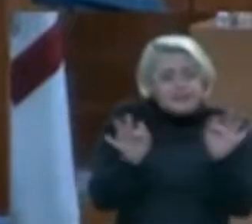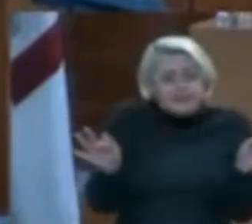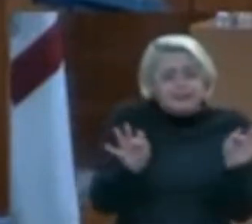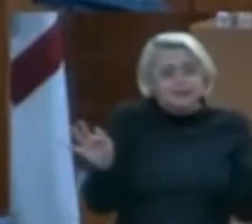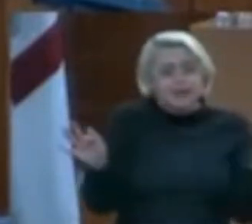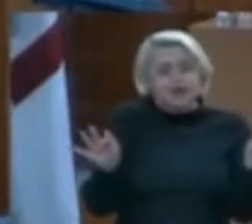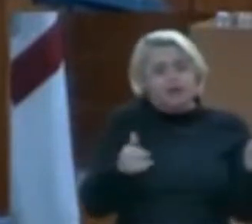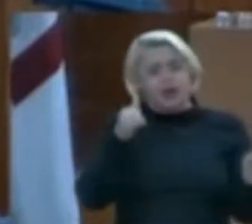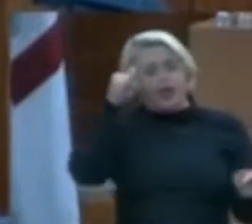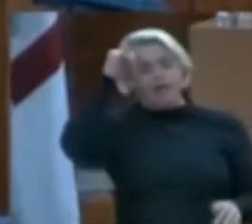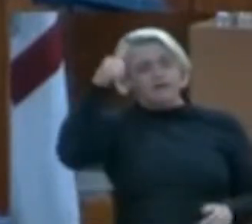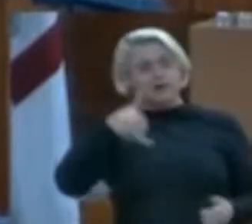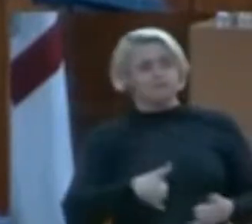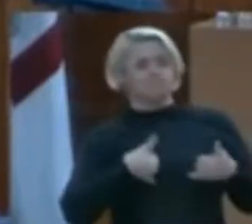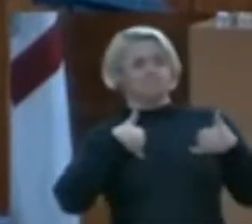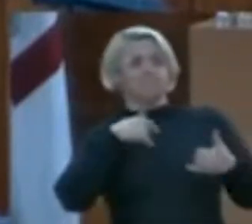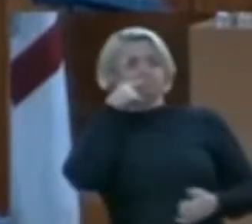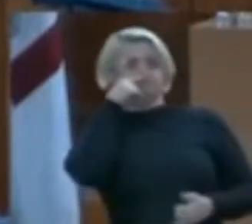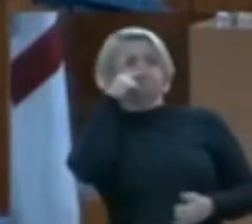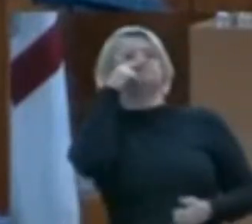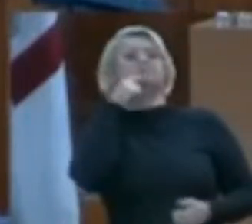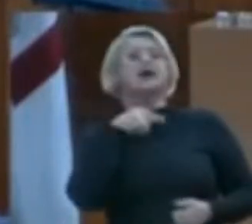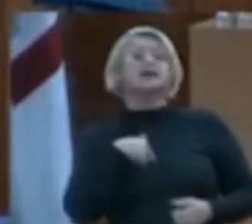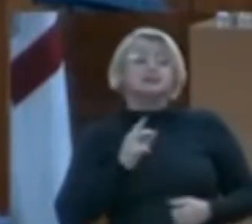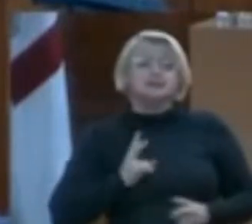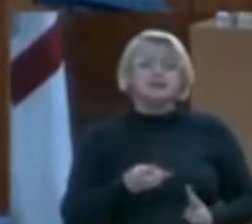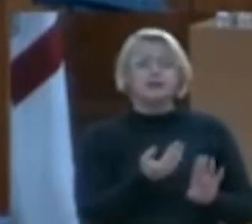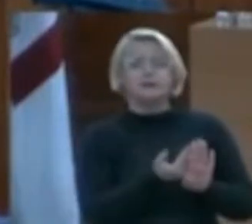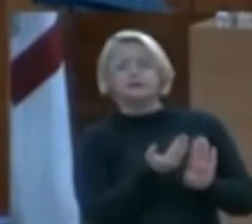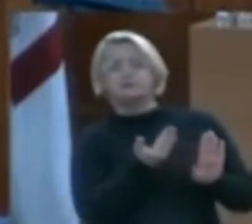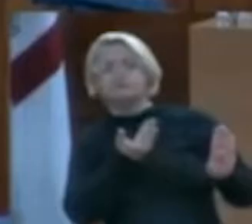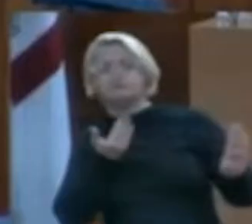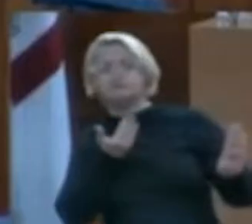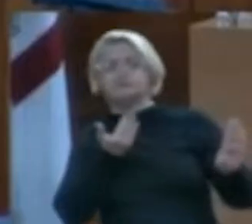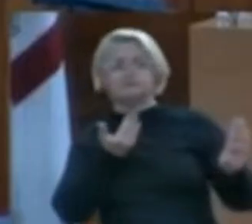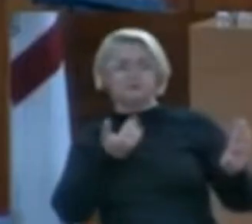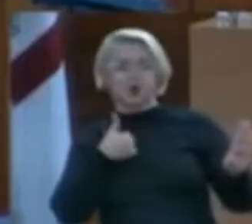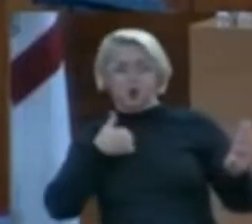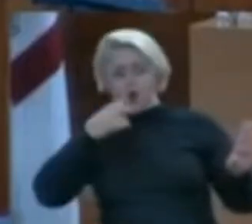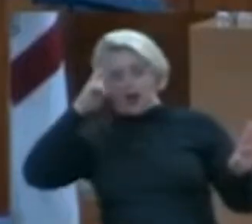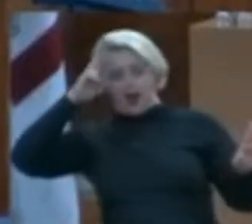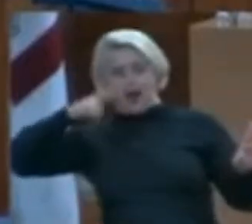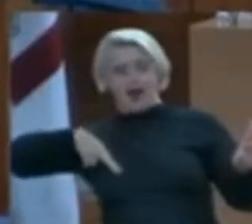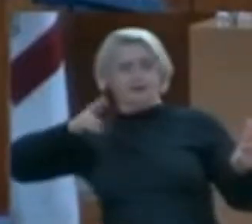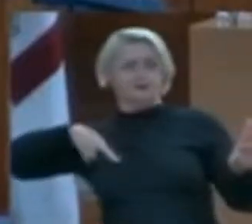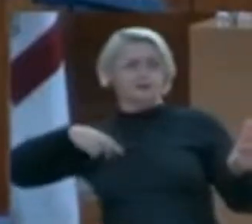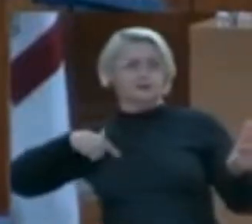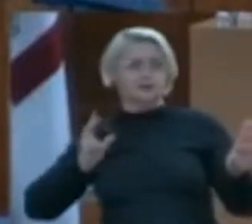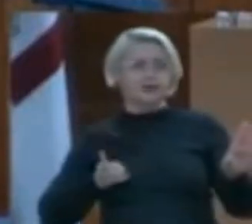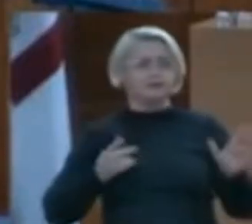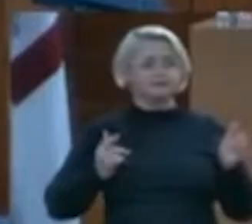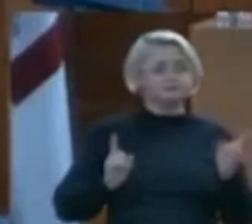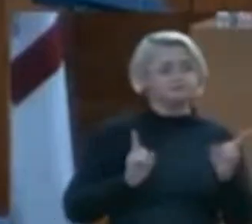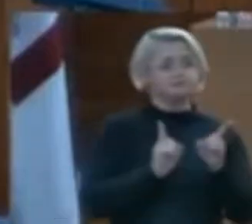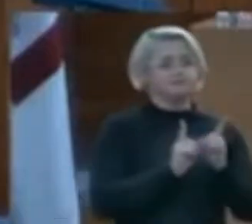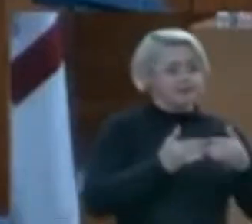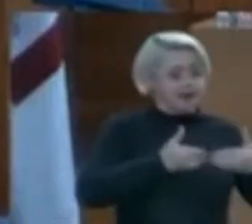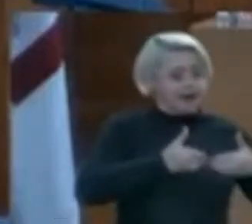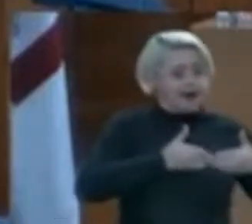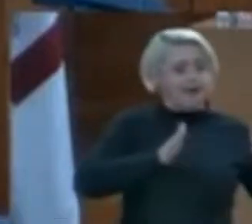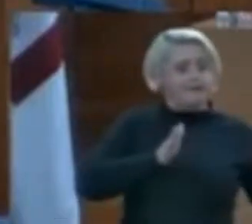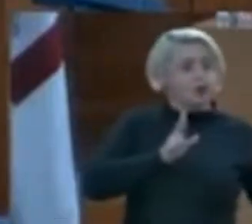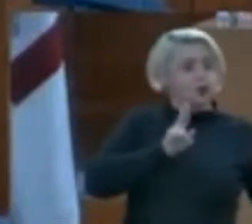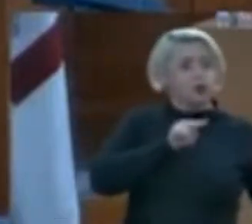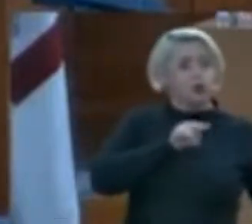arrogância. Sempre distante do absolutismo. Sempre próximo e aberto,